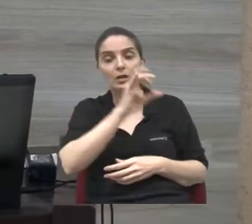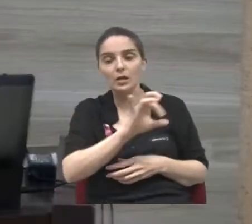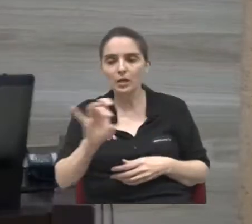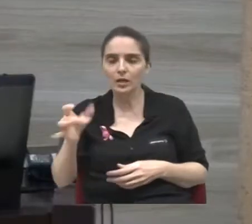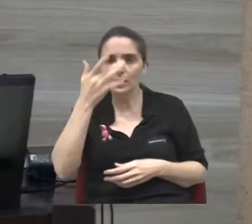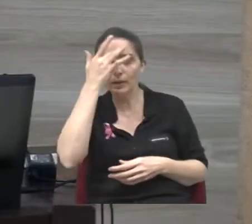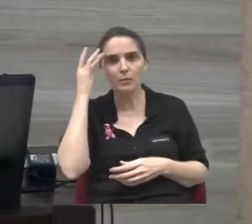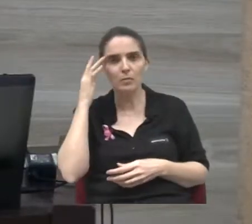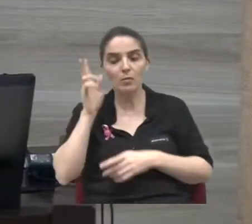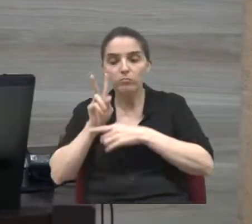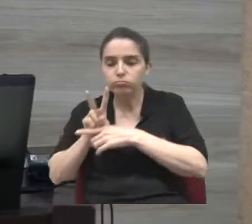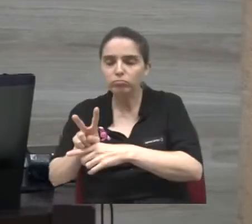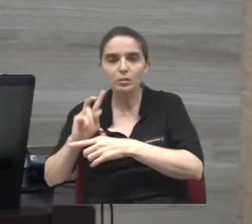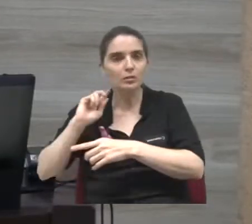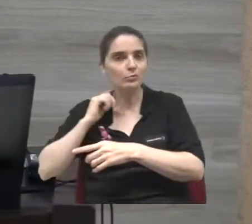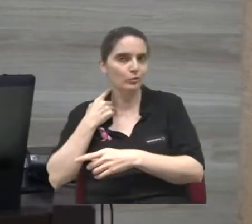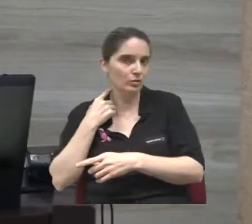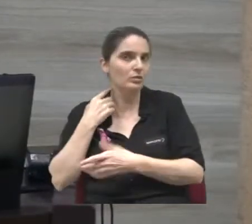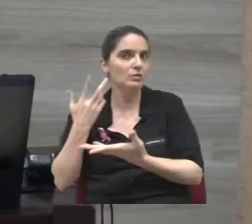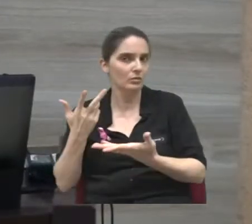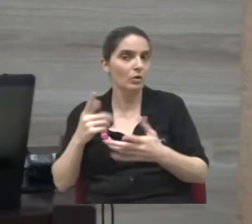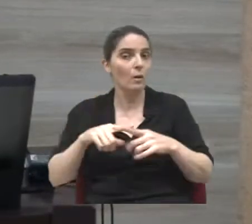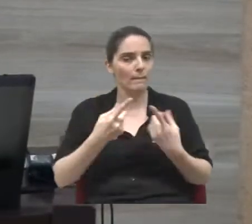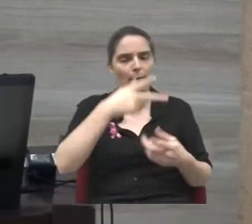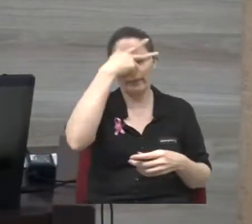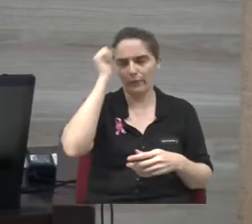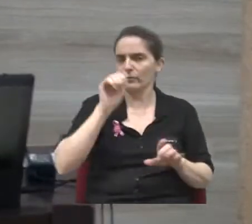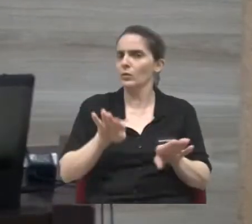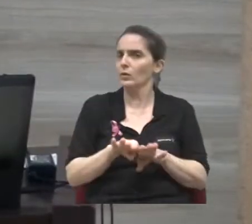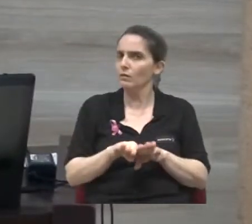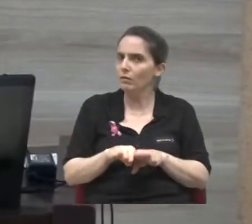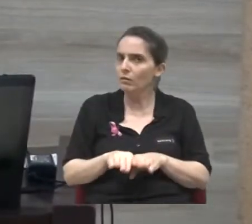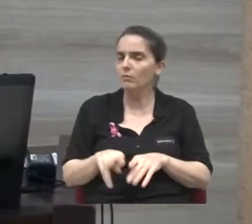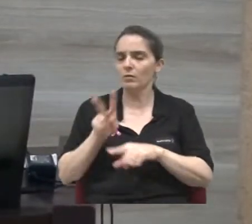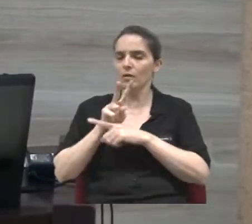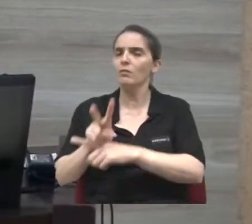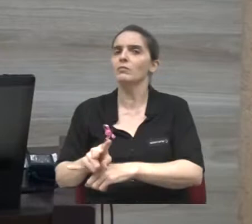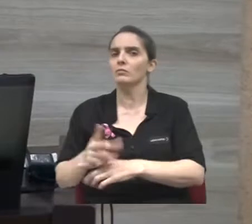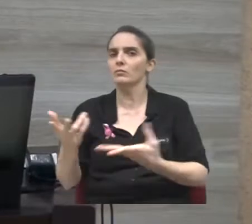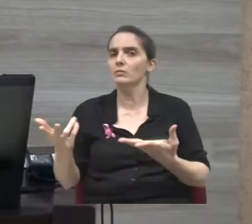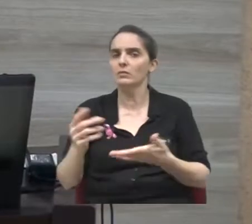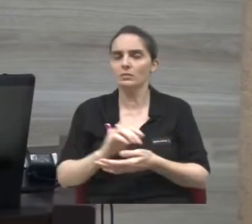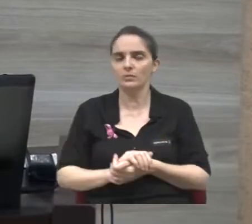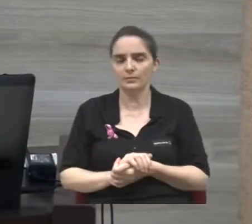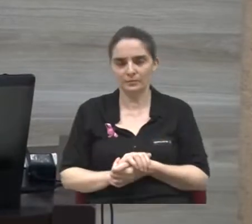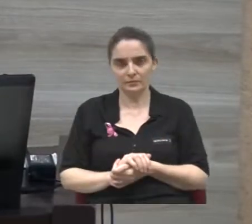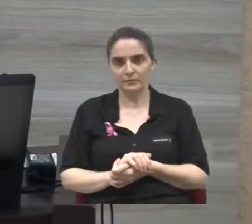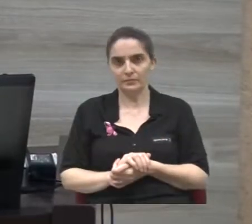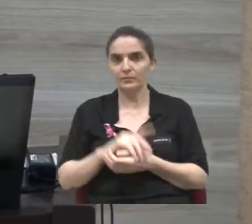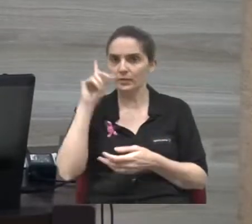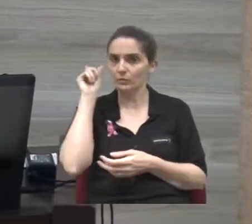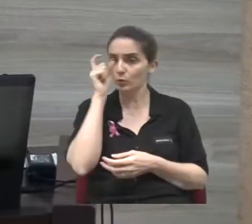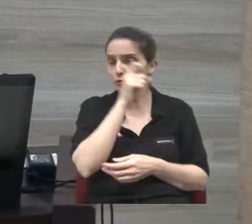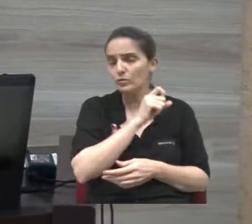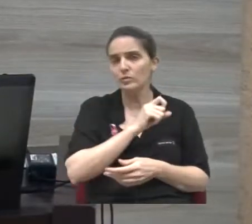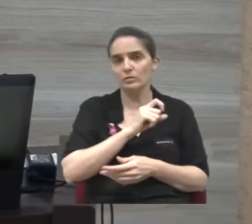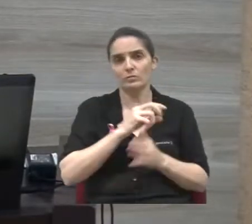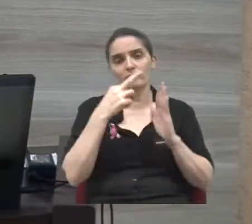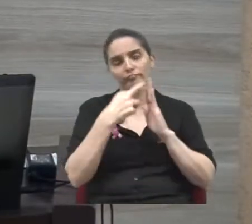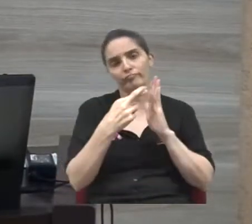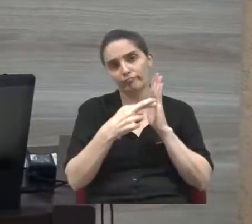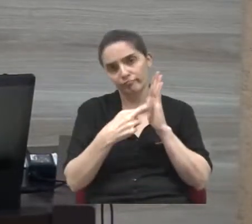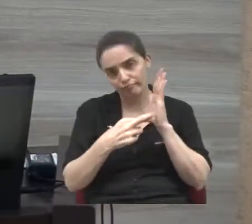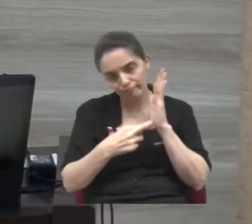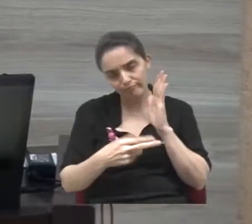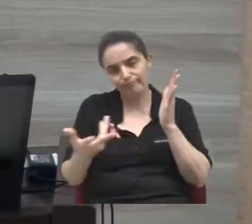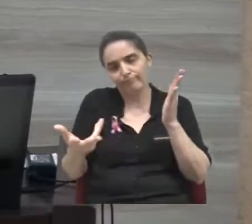o poder público também tem que exigir uma série de outras coisas, e isso está sendo uma das dificuldades para que seja regularizado, mas